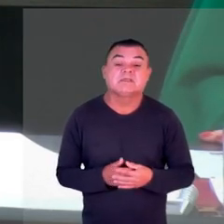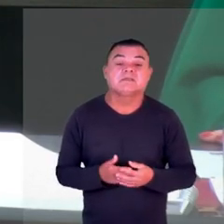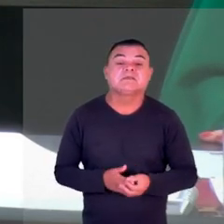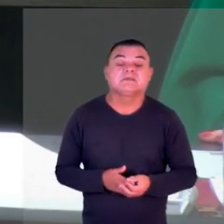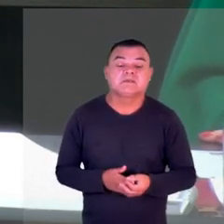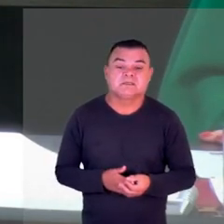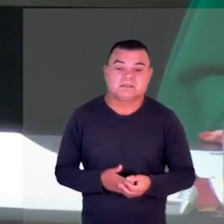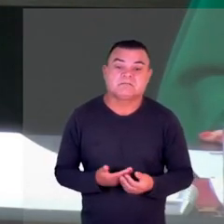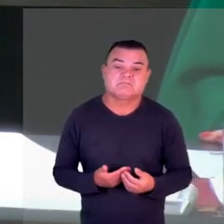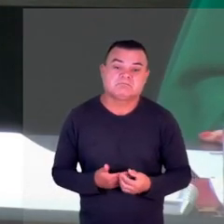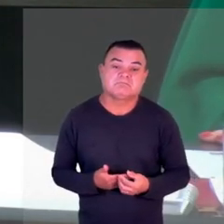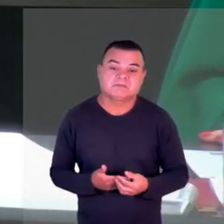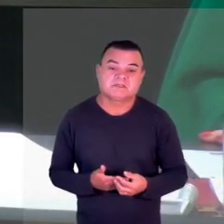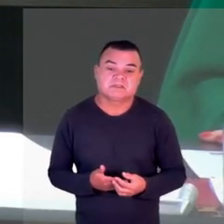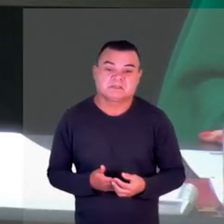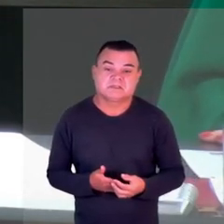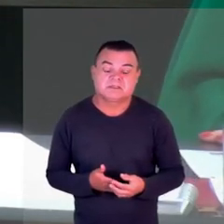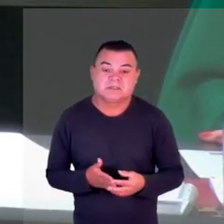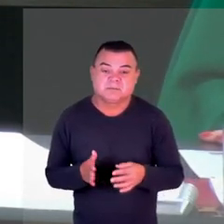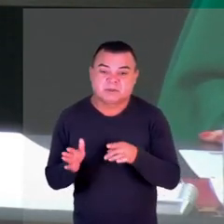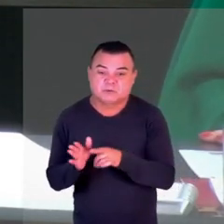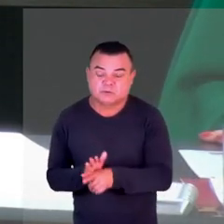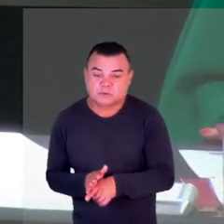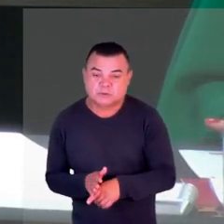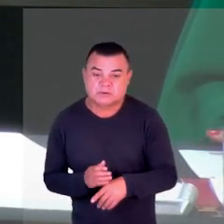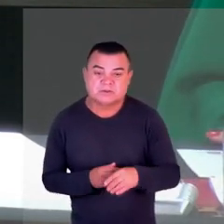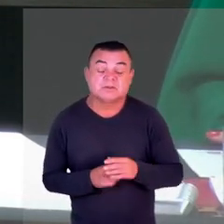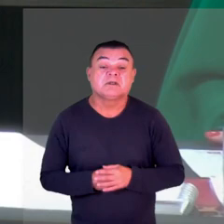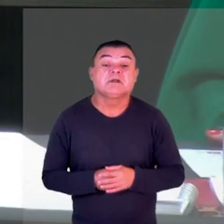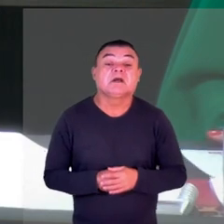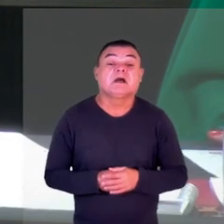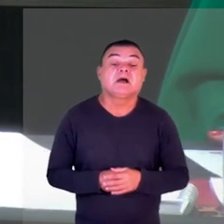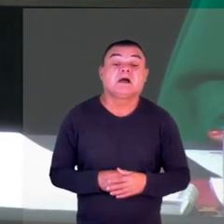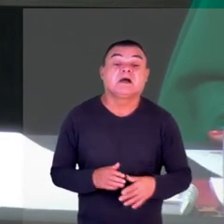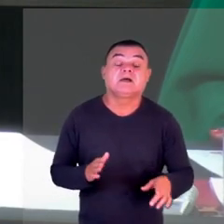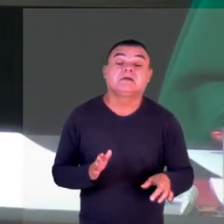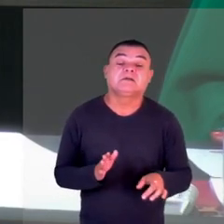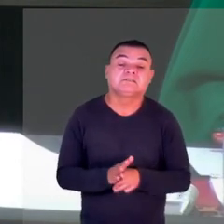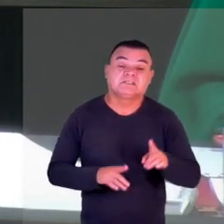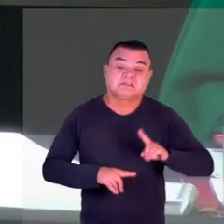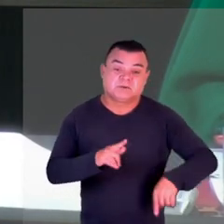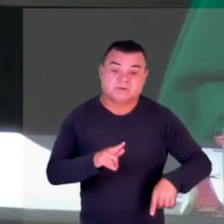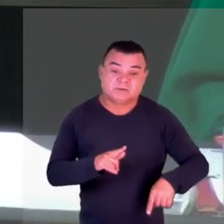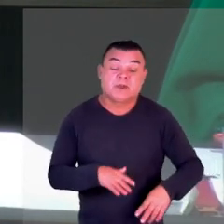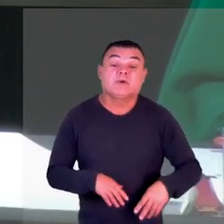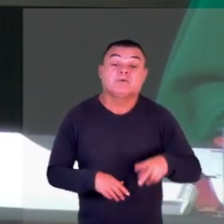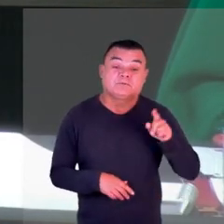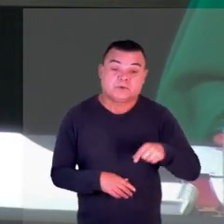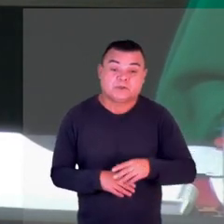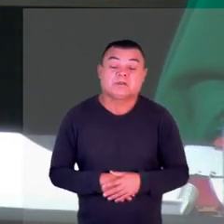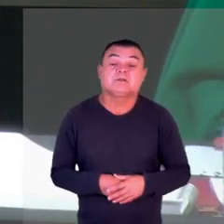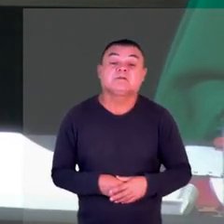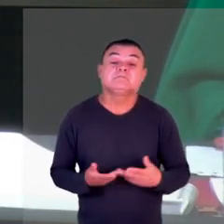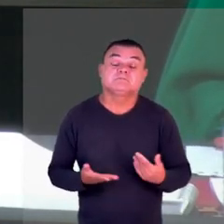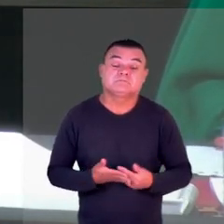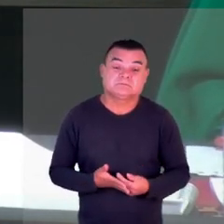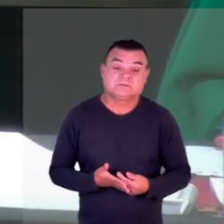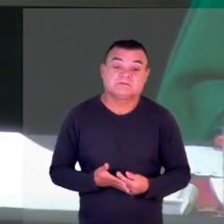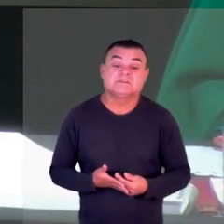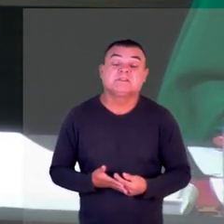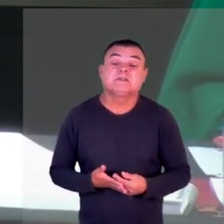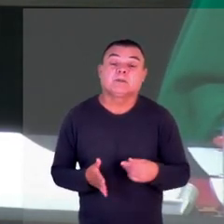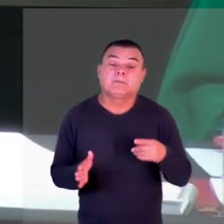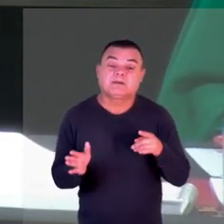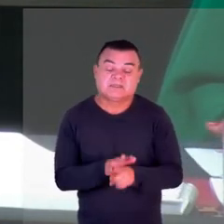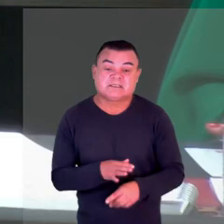judicialmente a exigibilidade do direito humano na alimentação foi proposta pelo mpt MPE de Alagoas né veio até o